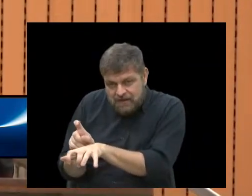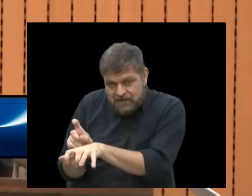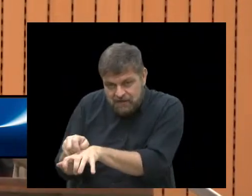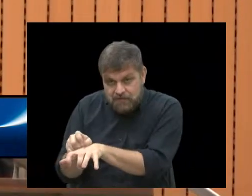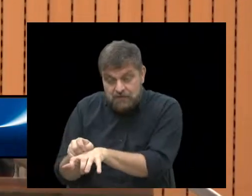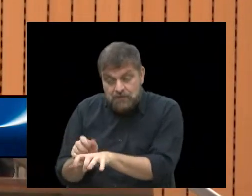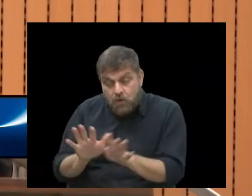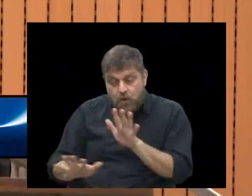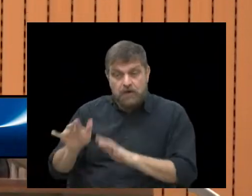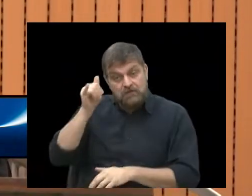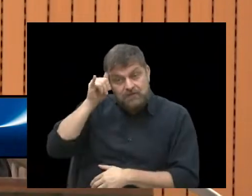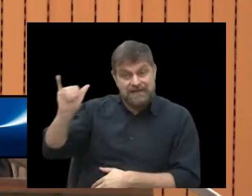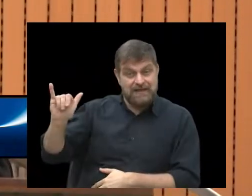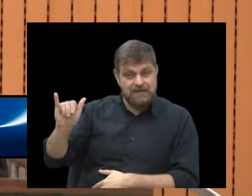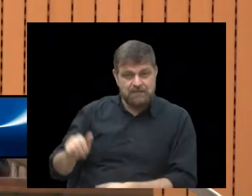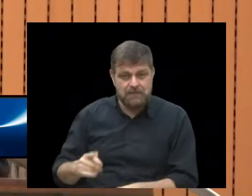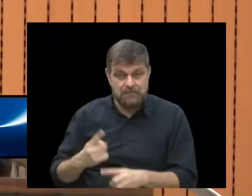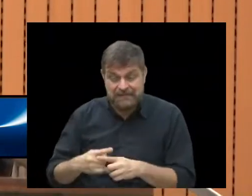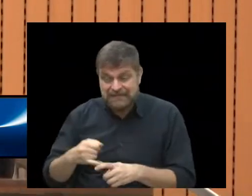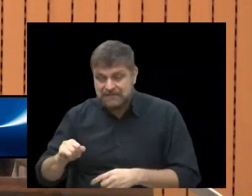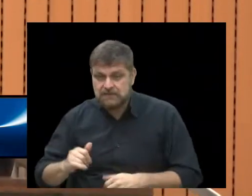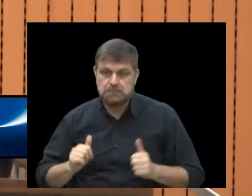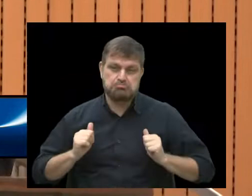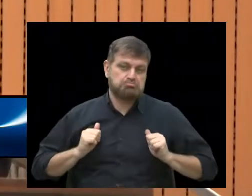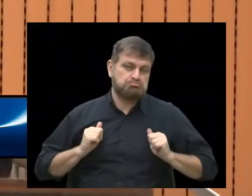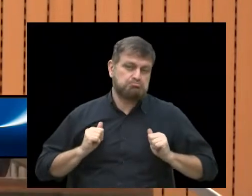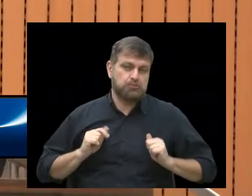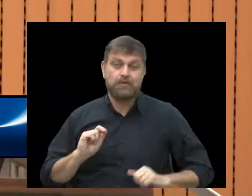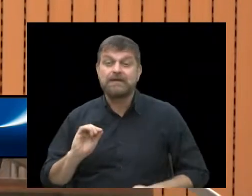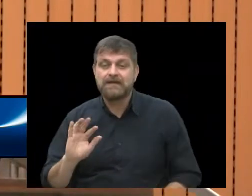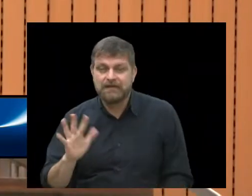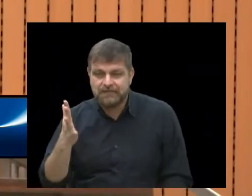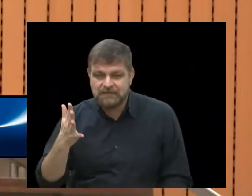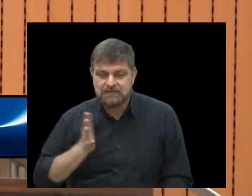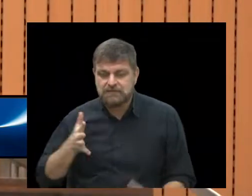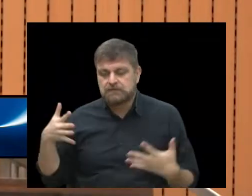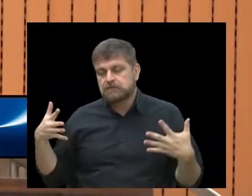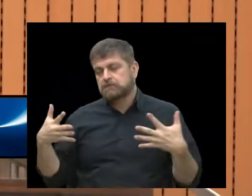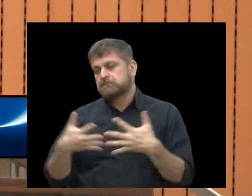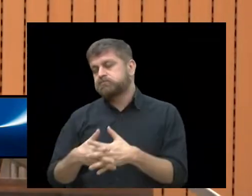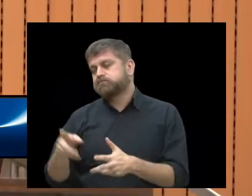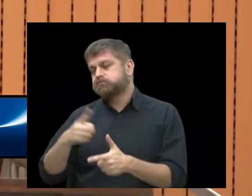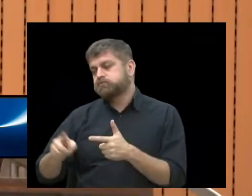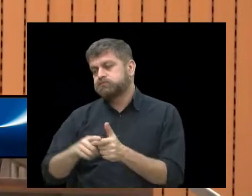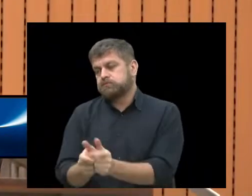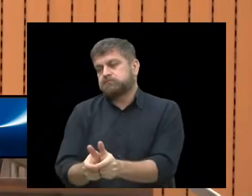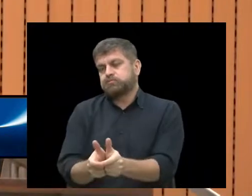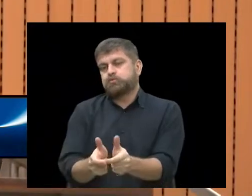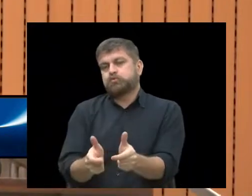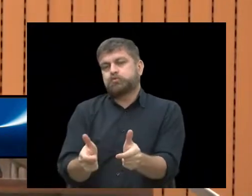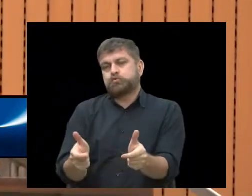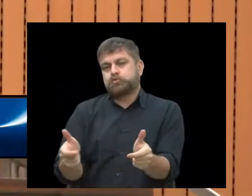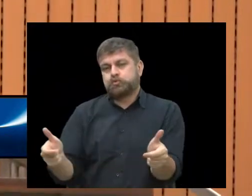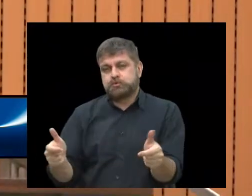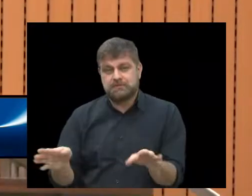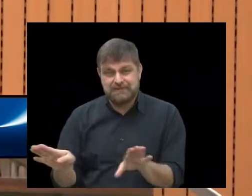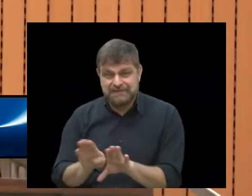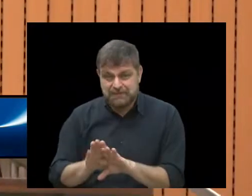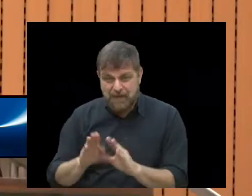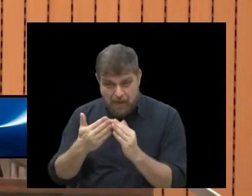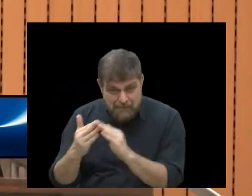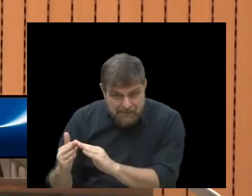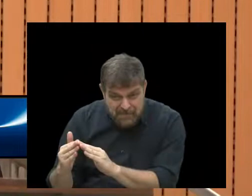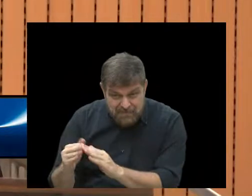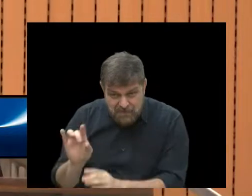prevenção. Porque se não fazer, aí vai complicando cada vez mais. Não só a periferia